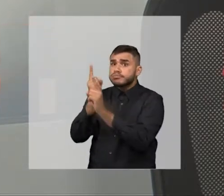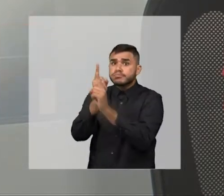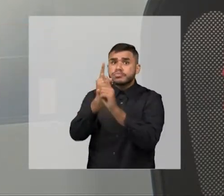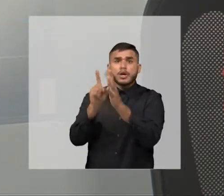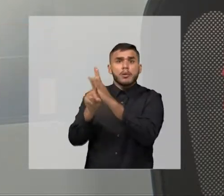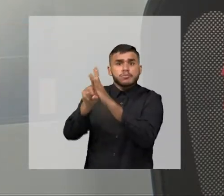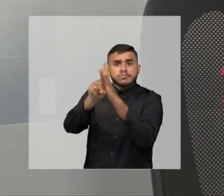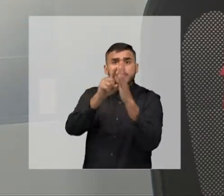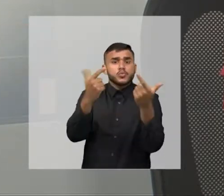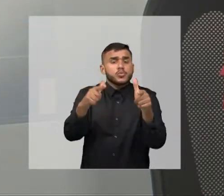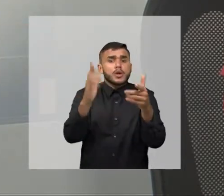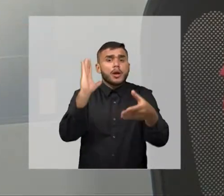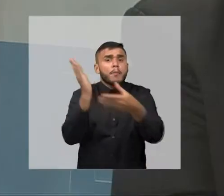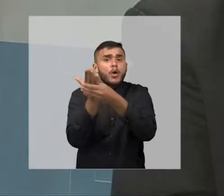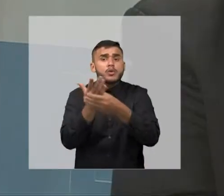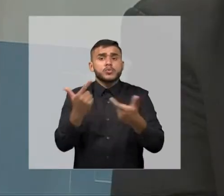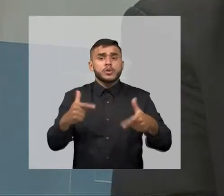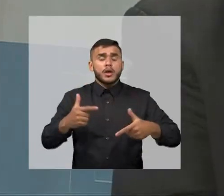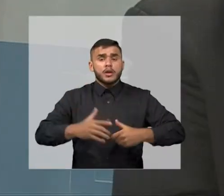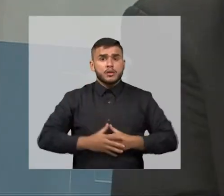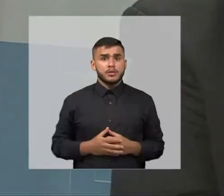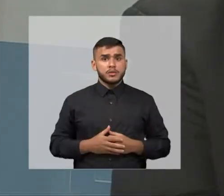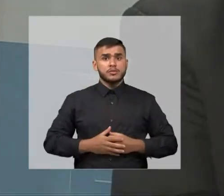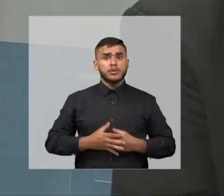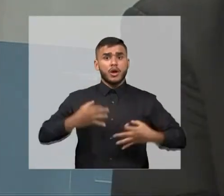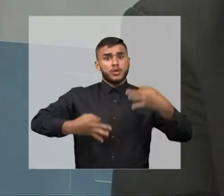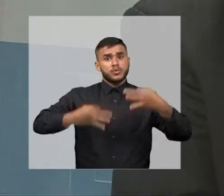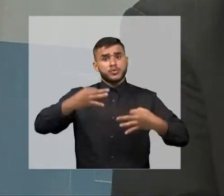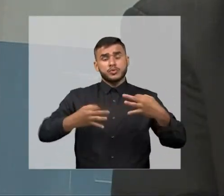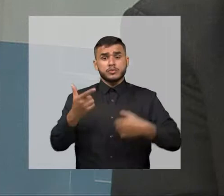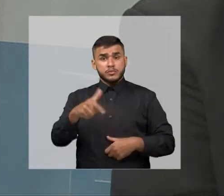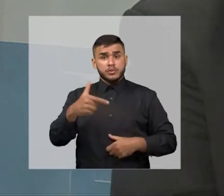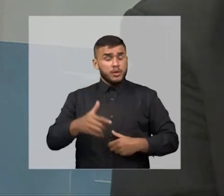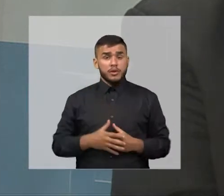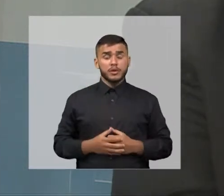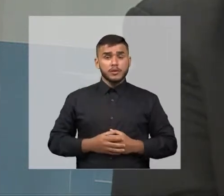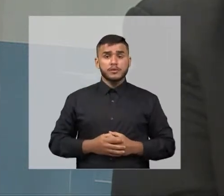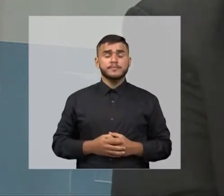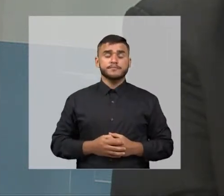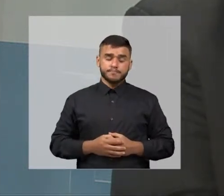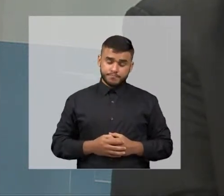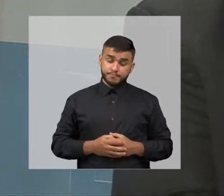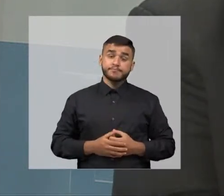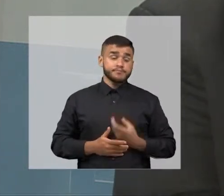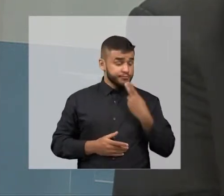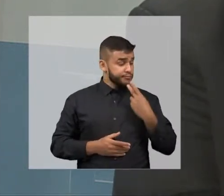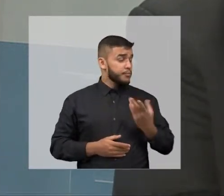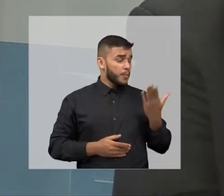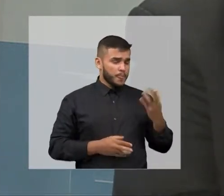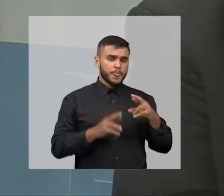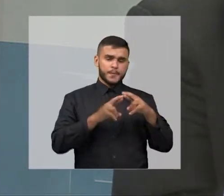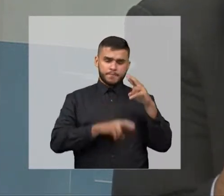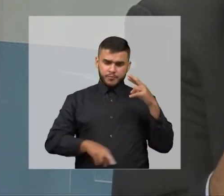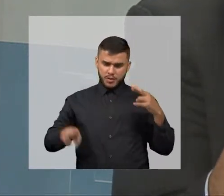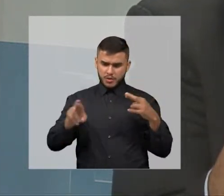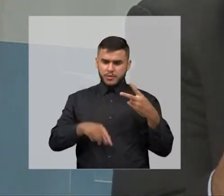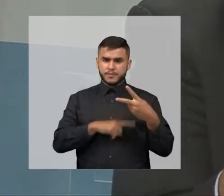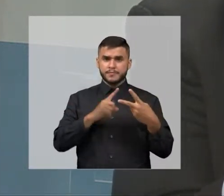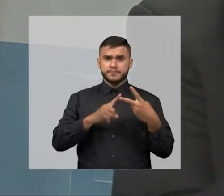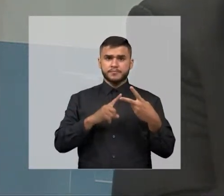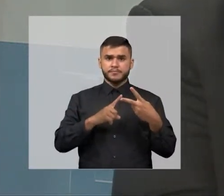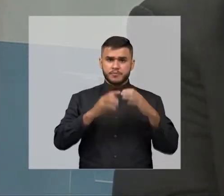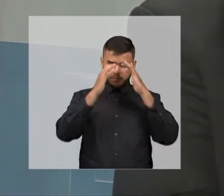Insetos. Então, onde é que eu estou querendo falar? Esse caldo que ele explorou, a questão da religião,